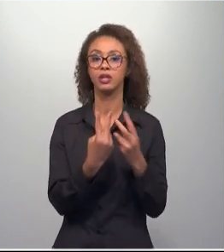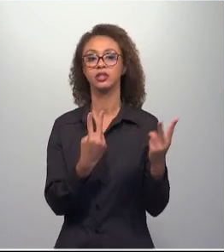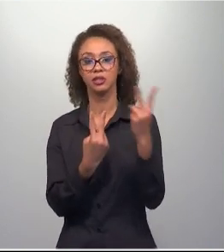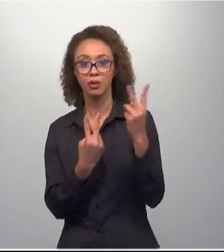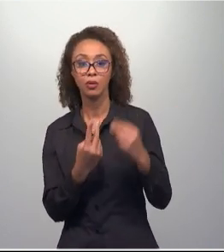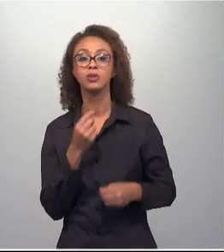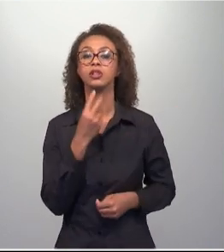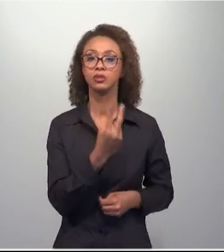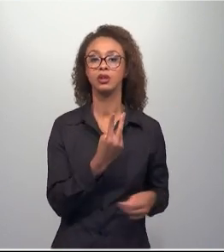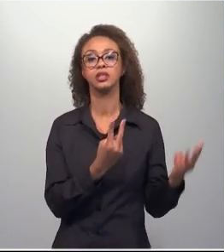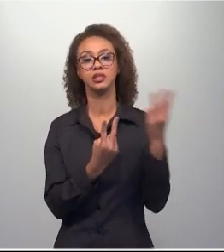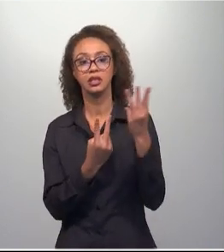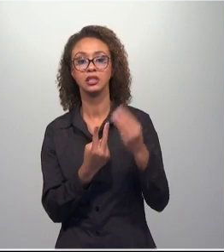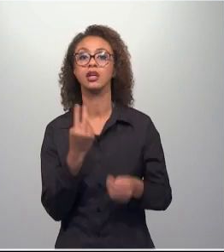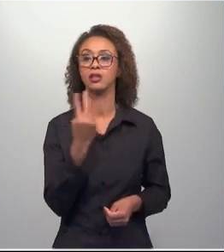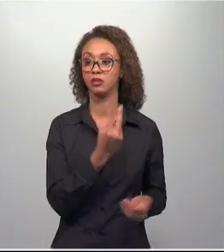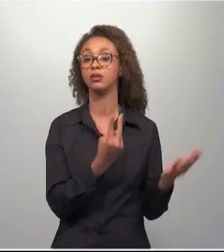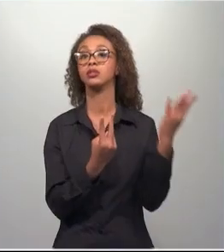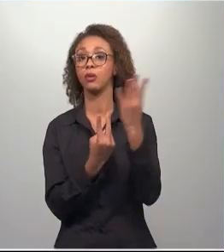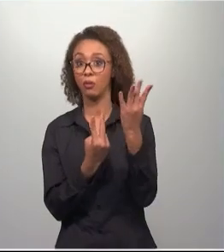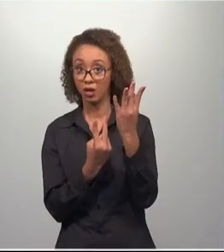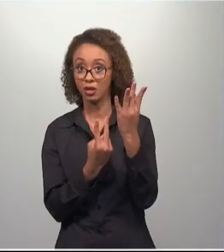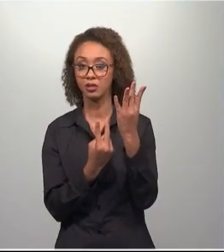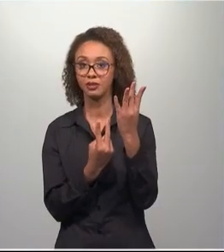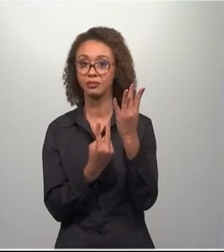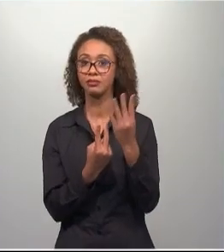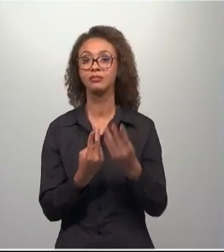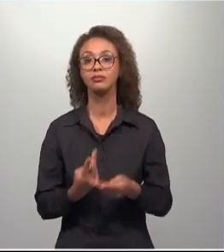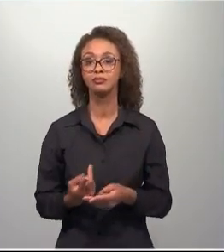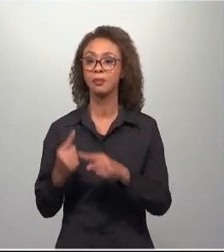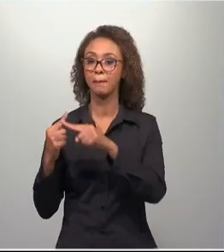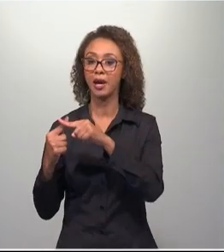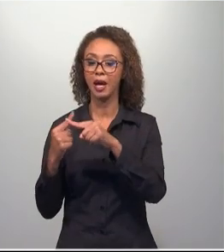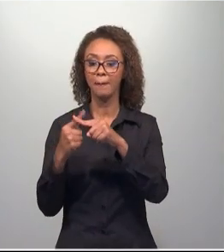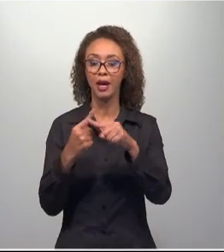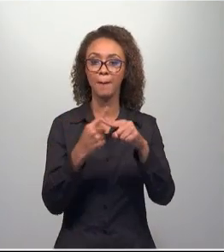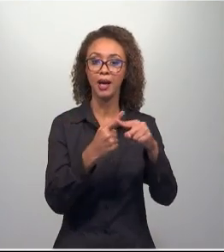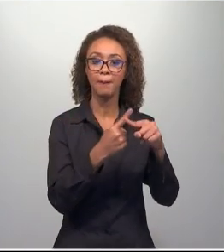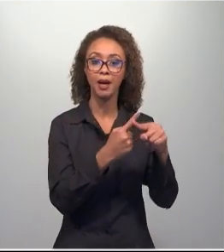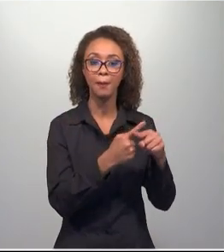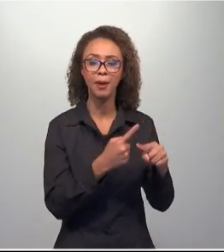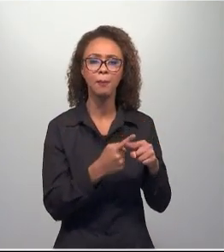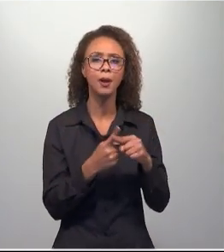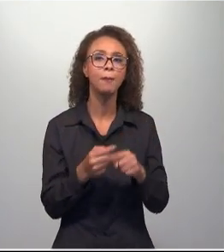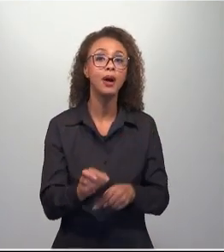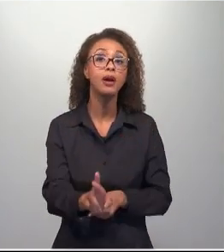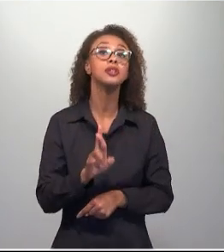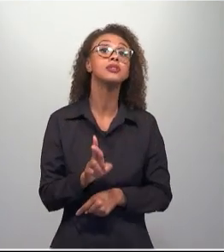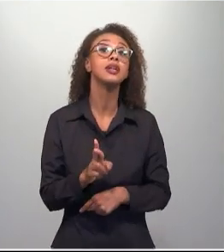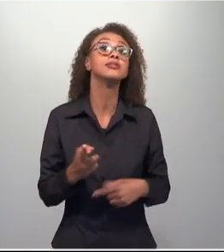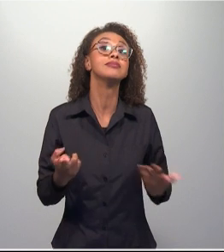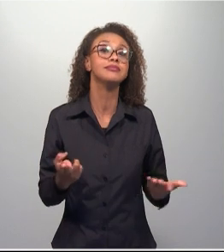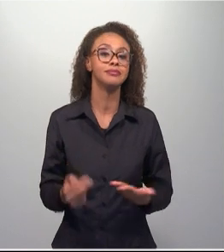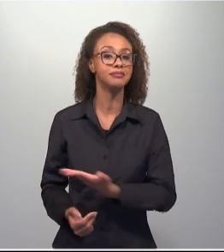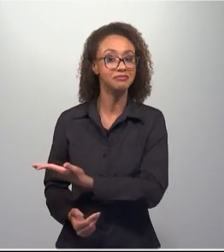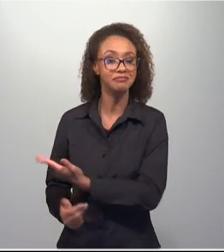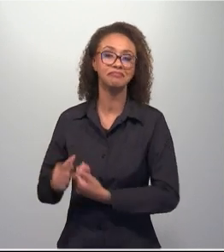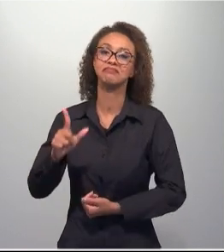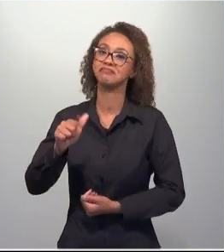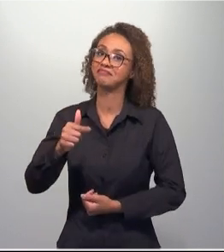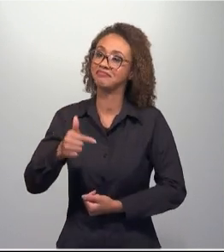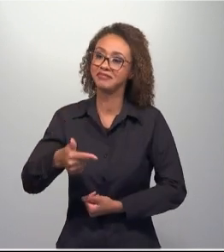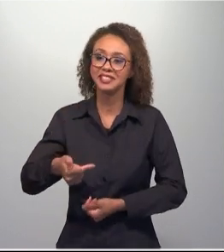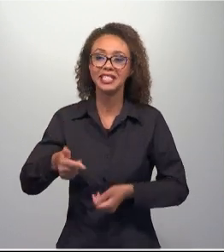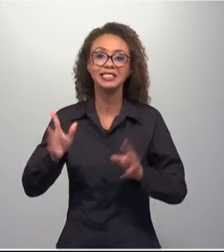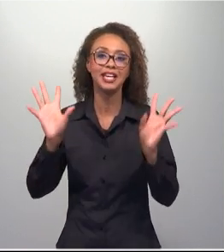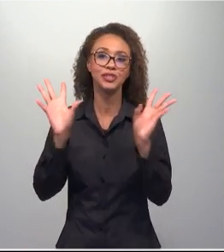2 e levando a quarta e aí eu tenho-os multiplicando desenvolver que isso aqui vai me dar 17 de novo